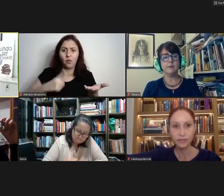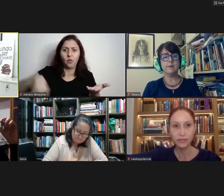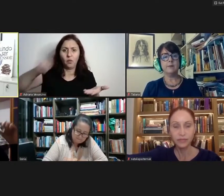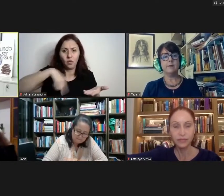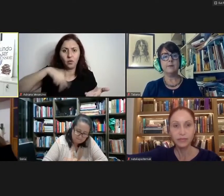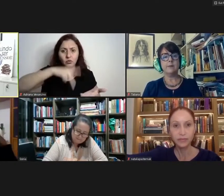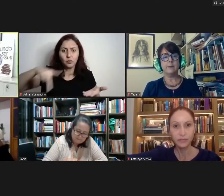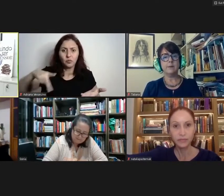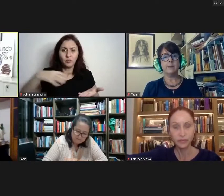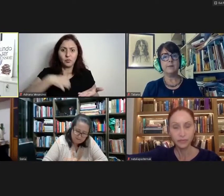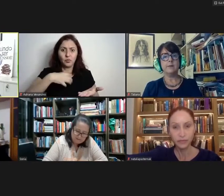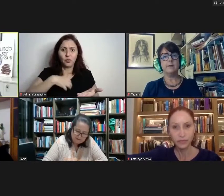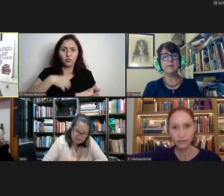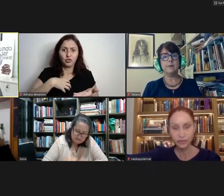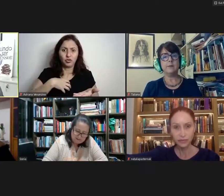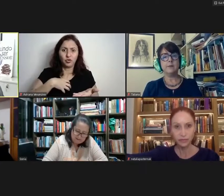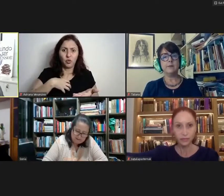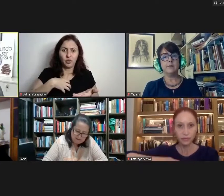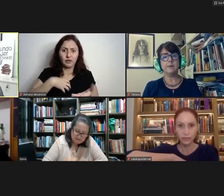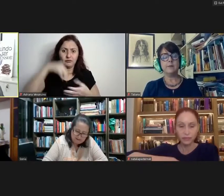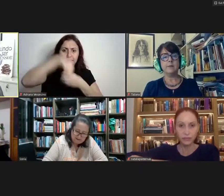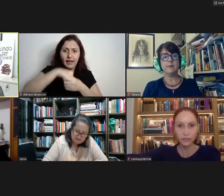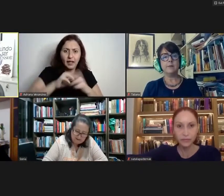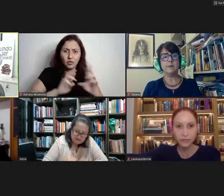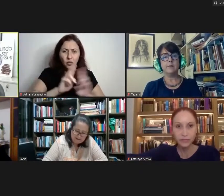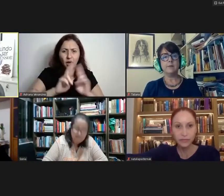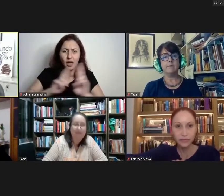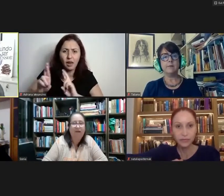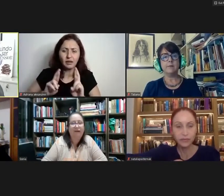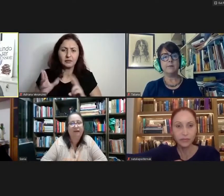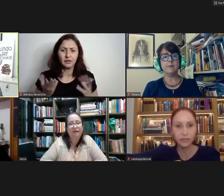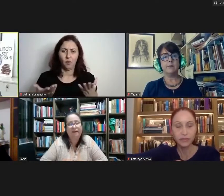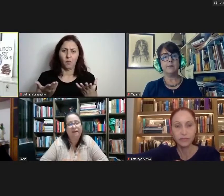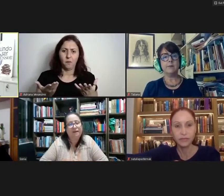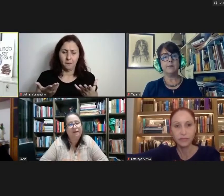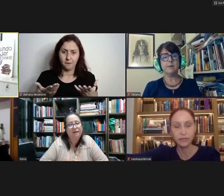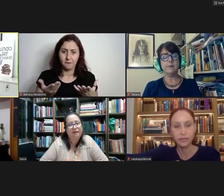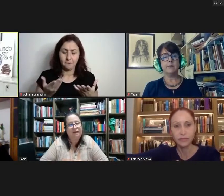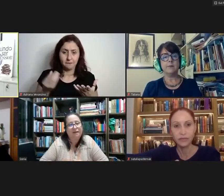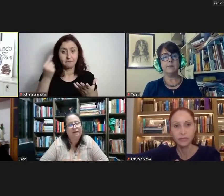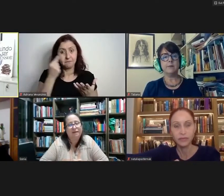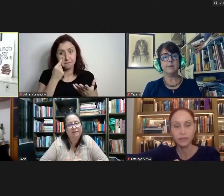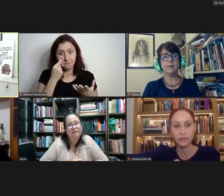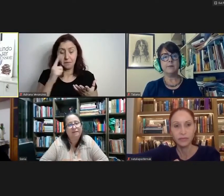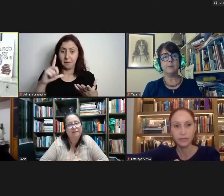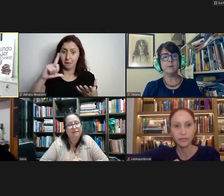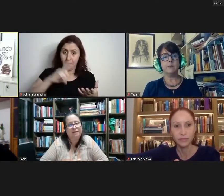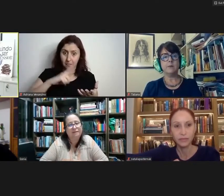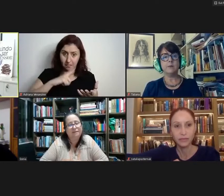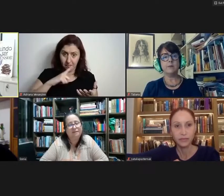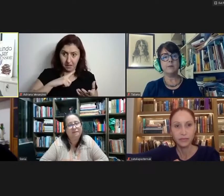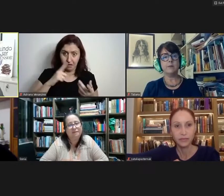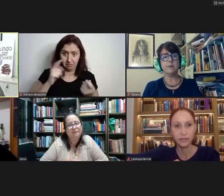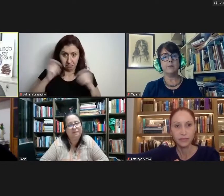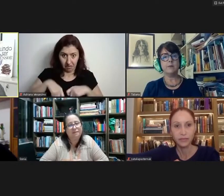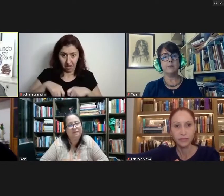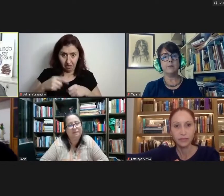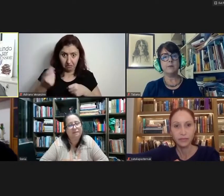submetidos. E existe a possibilidade de volta às aulas?